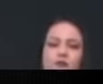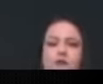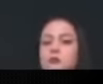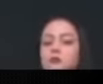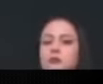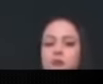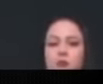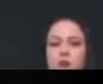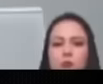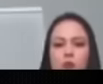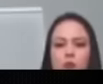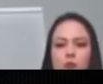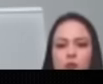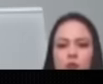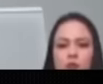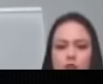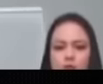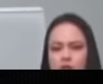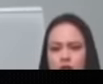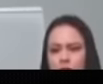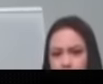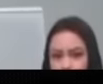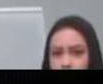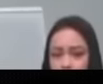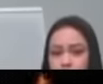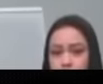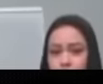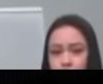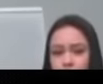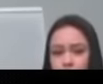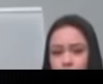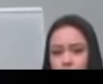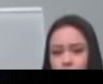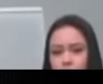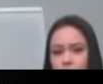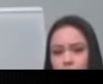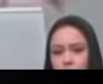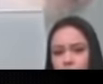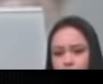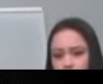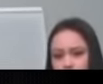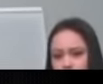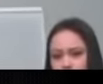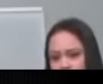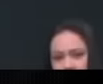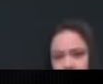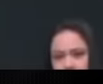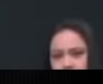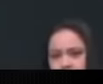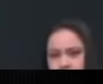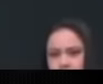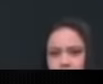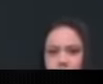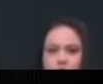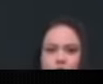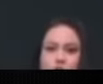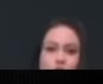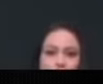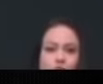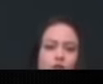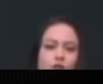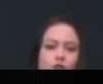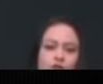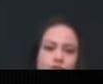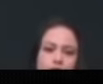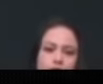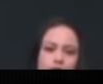quê? Vossa Excelência Não há fala. essa Não, limitação. é isso que a lei, A ADI é isso que a lei 2418 não manda. diz isso. É, nós estamos adstritos ao O código. plenário,